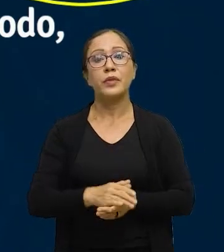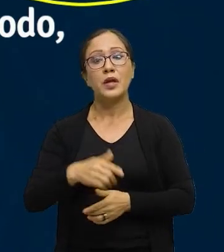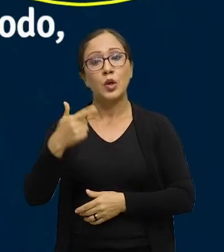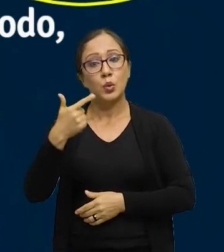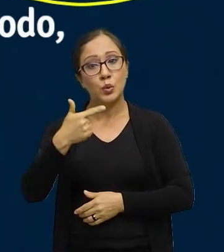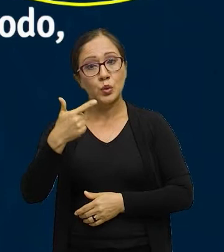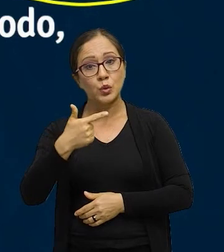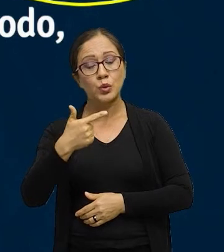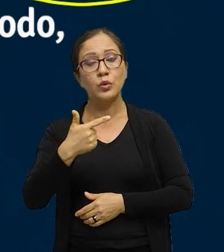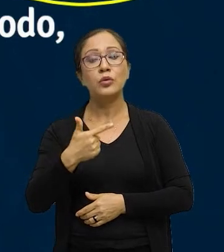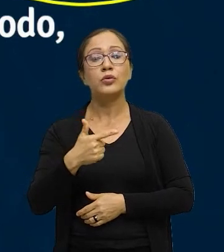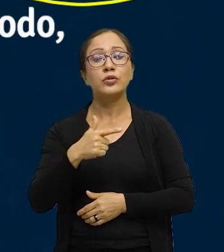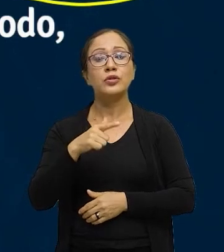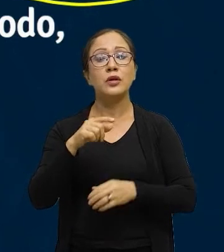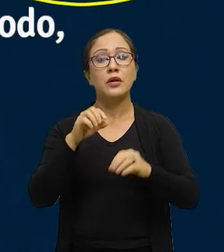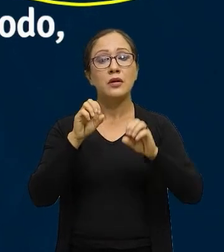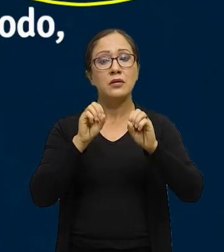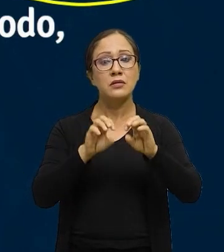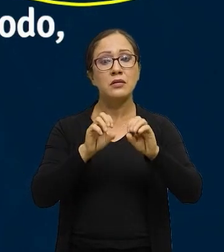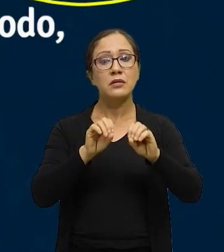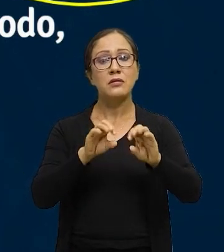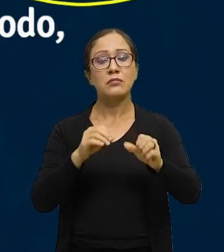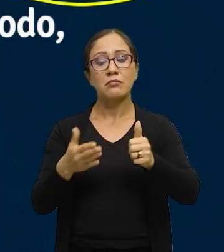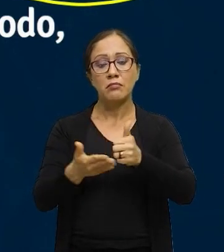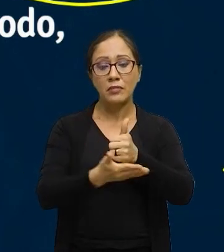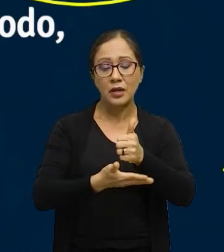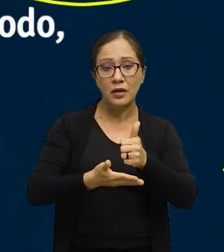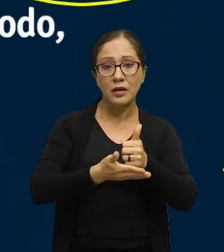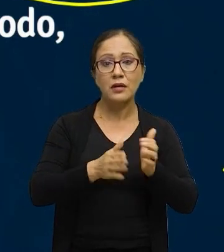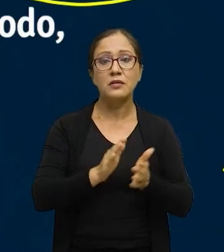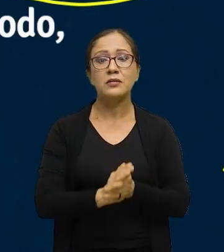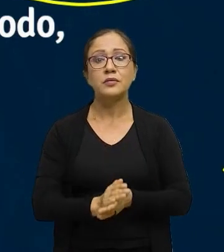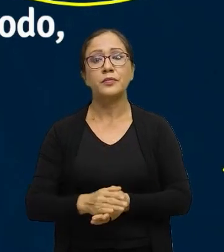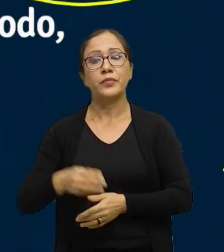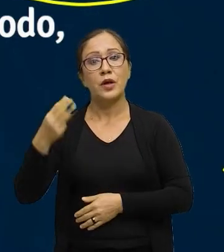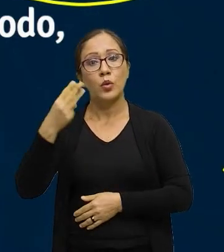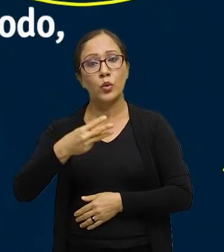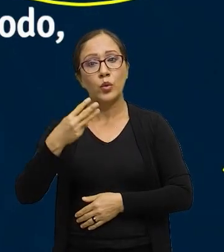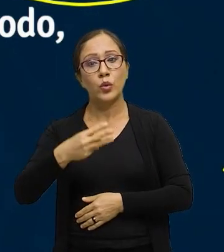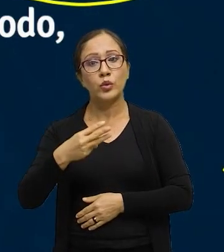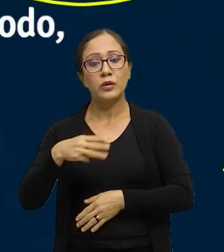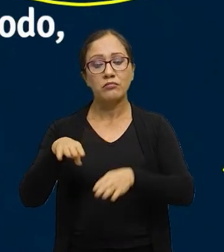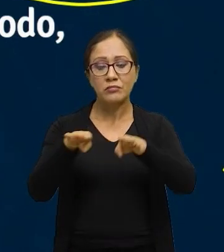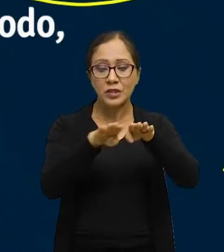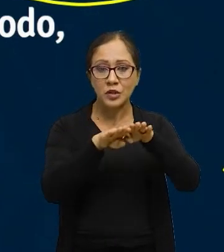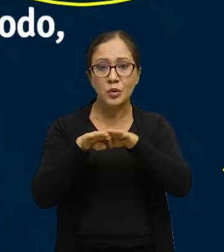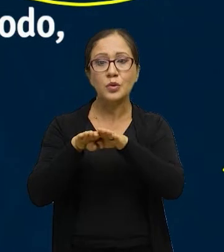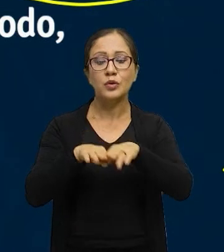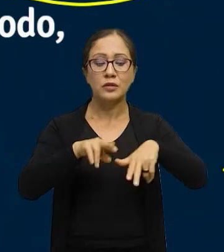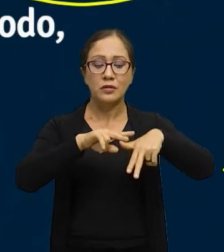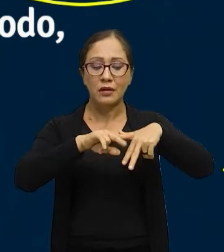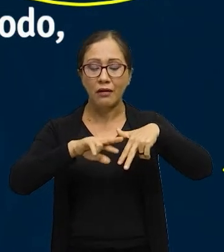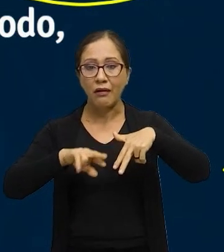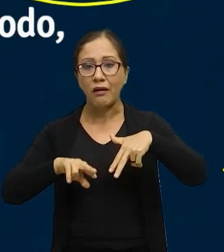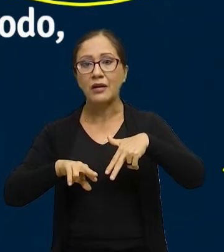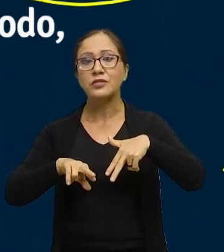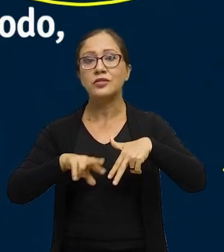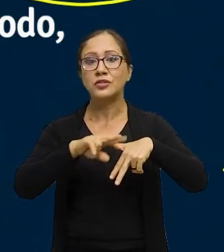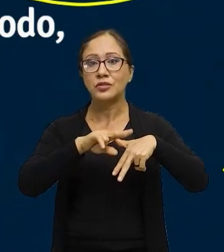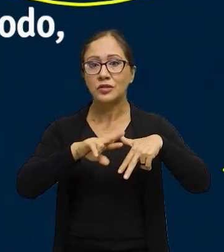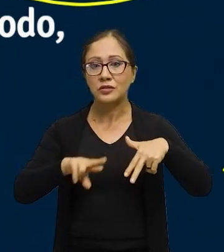2, falamos sobre educação primária. No 3, falamos sobre igualdade feminina,